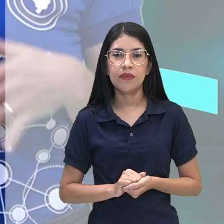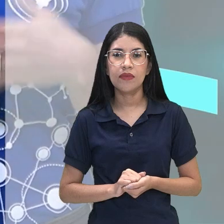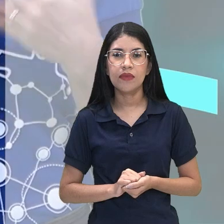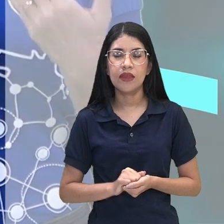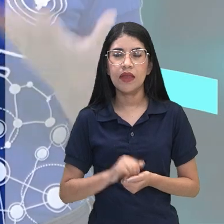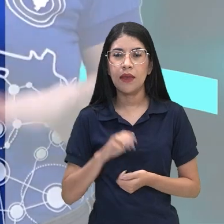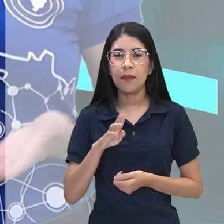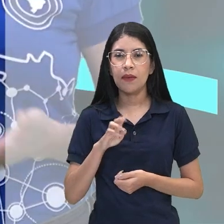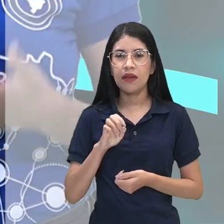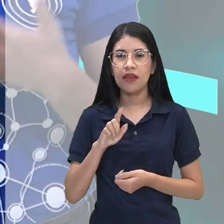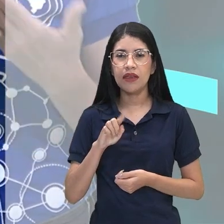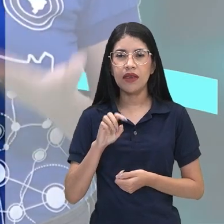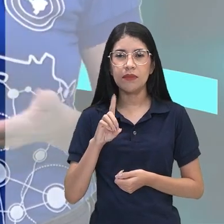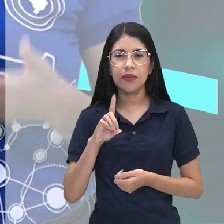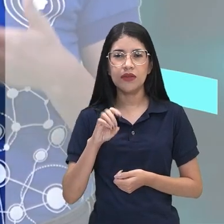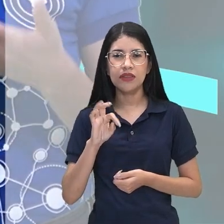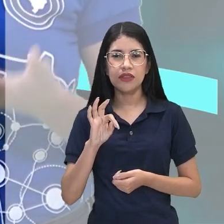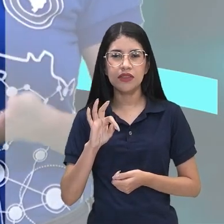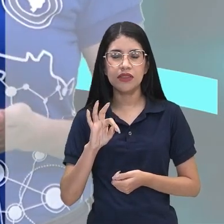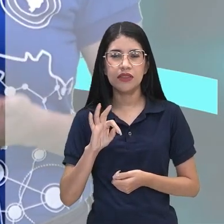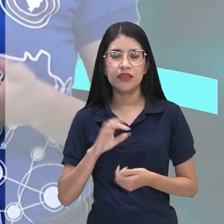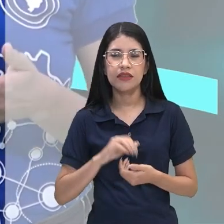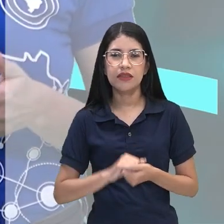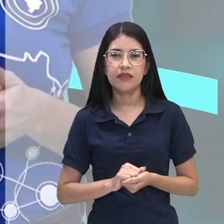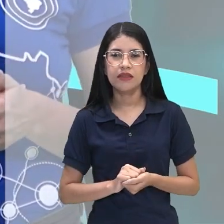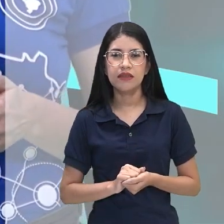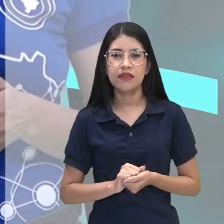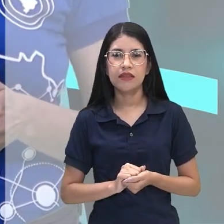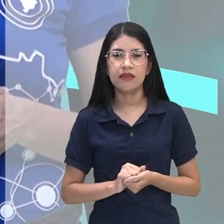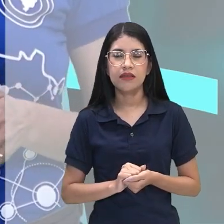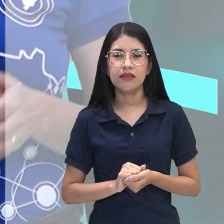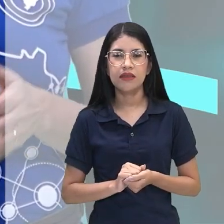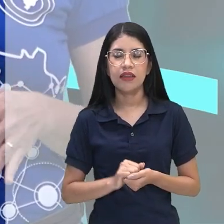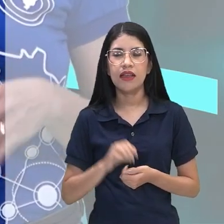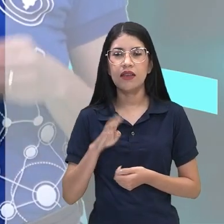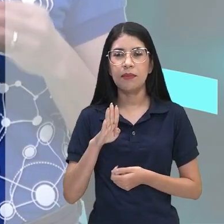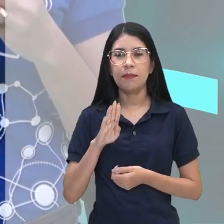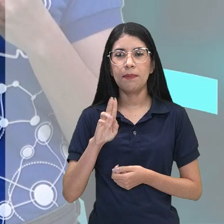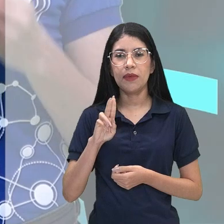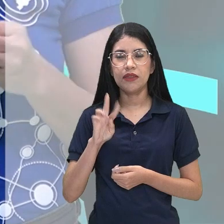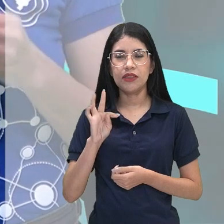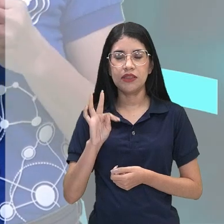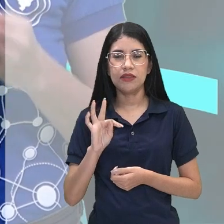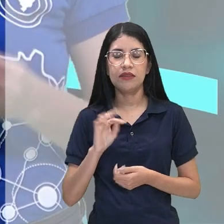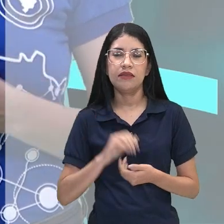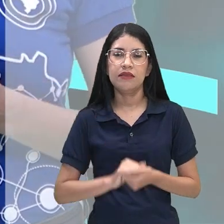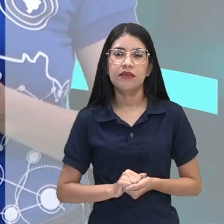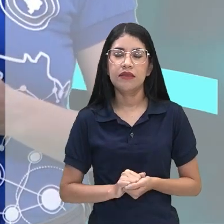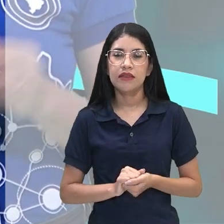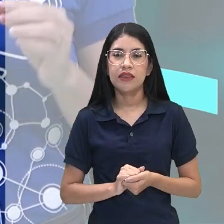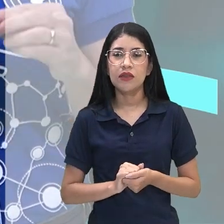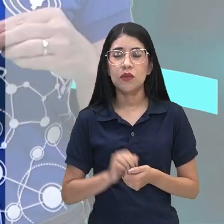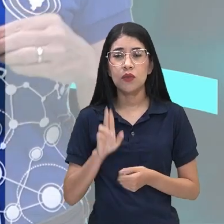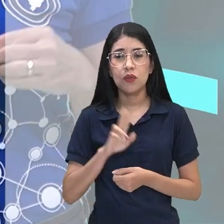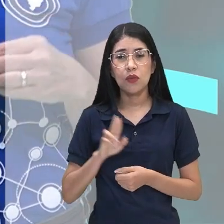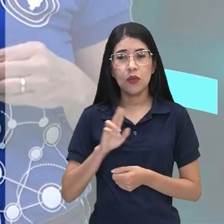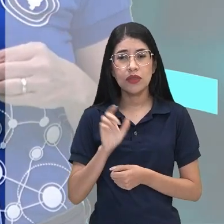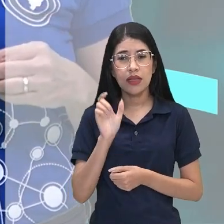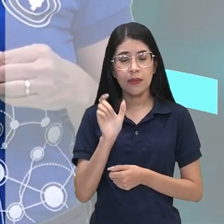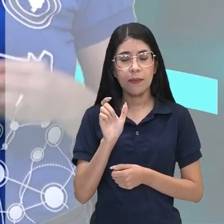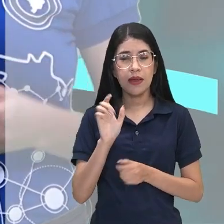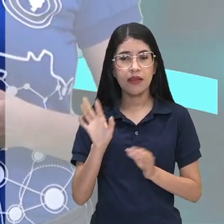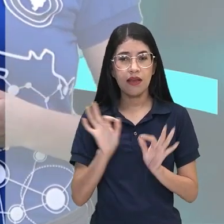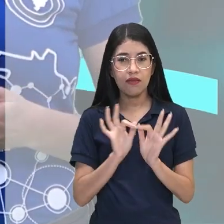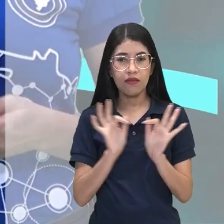but? Significa mais, porém, contudo, entretanto. Então, quando você coloca ele numa frase, a ideia